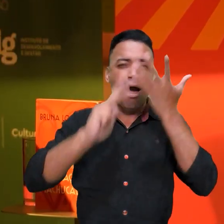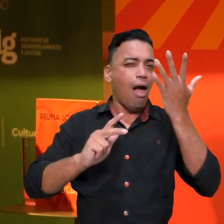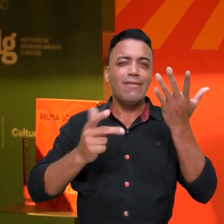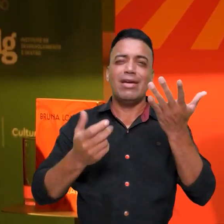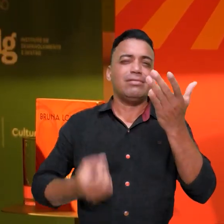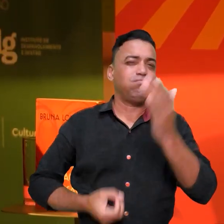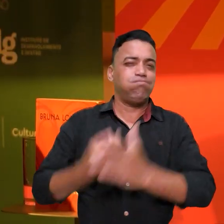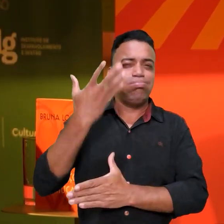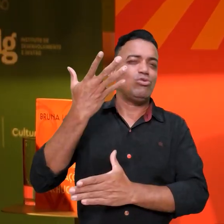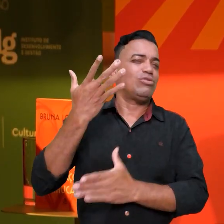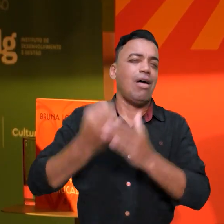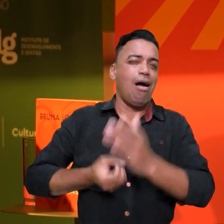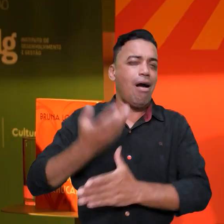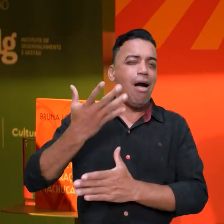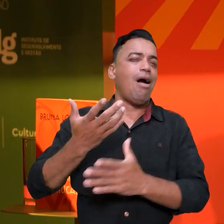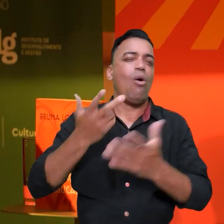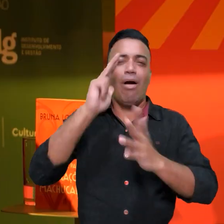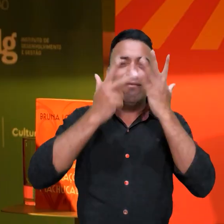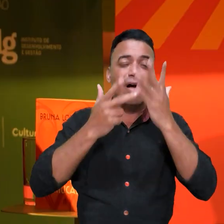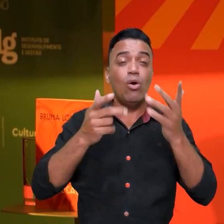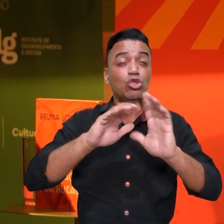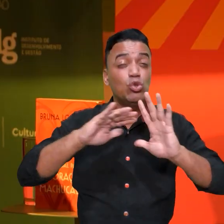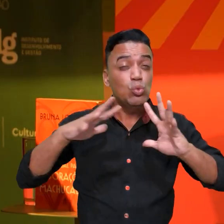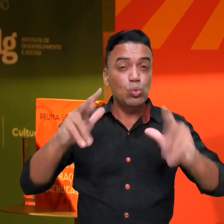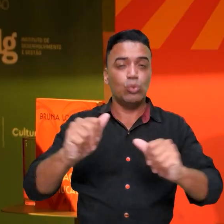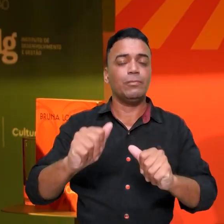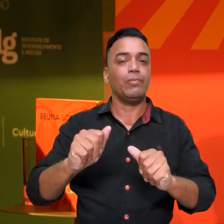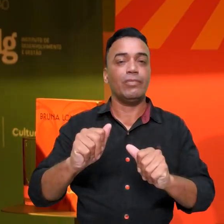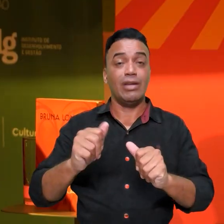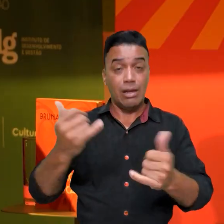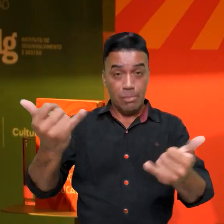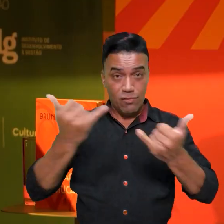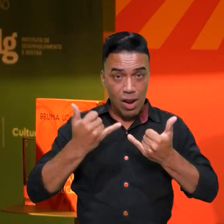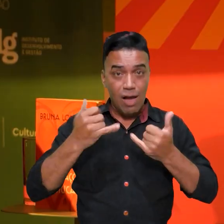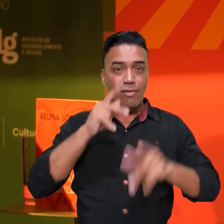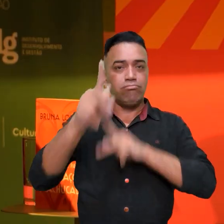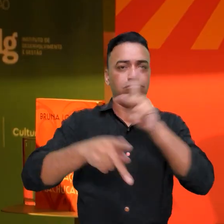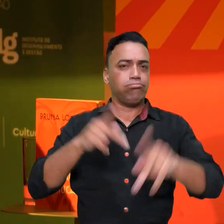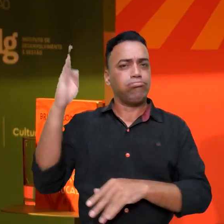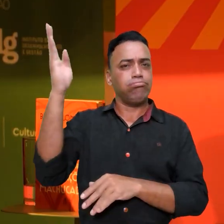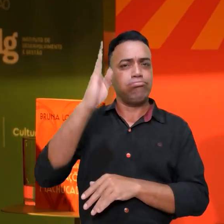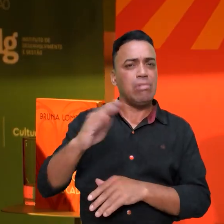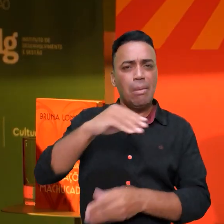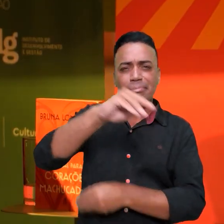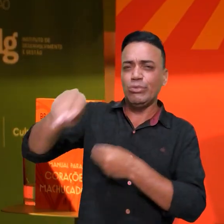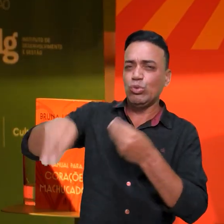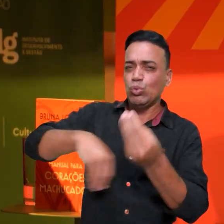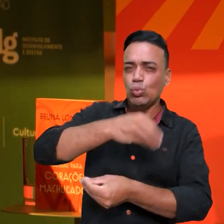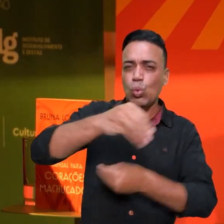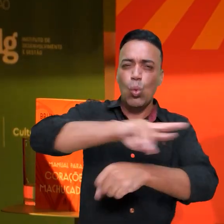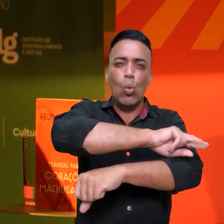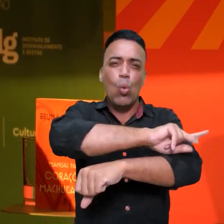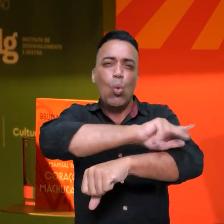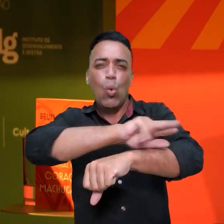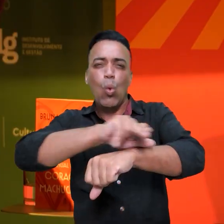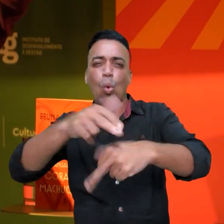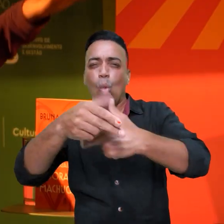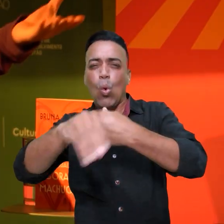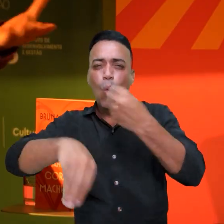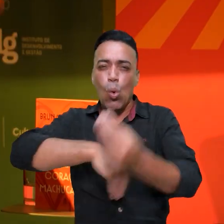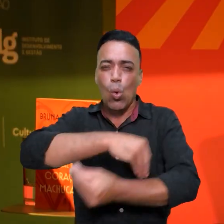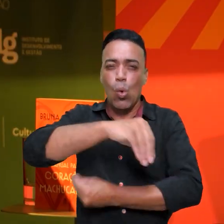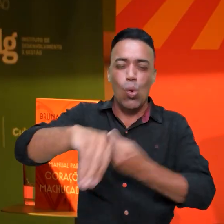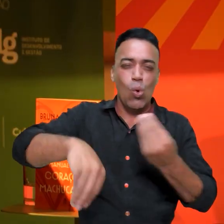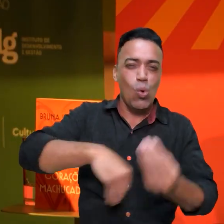sim, ele dizia que o povo brasileiro, essa misturada, que é o povo brasileiro,